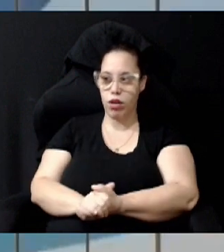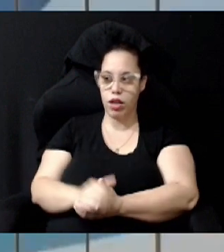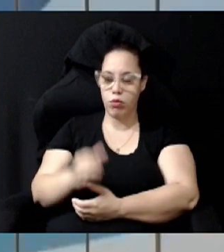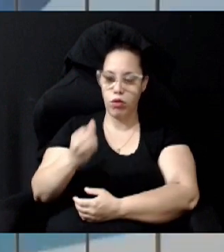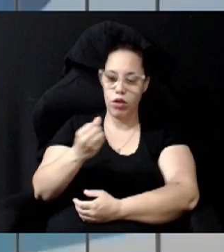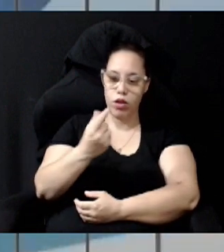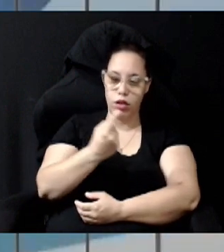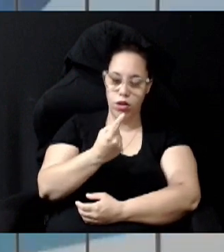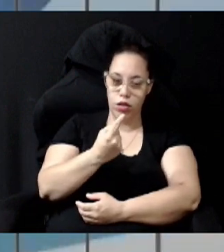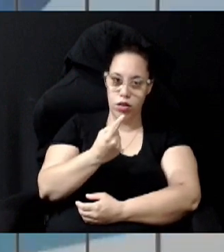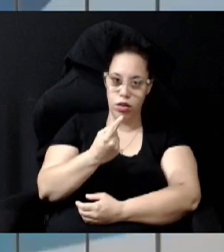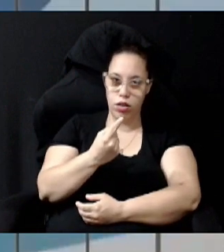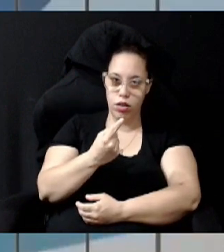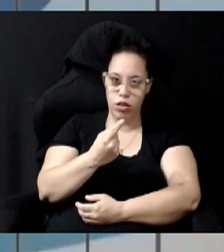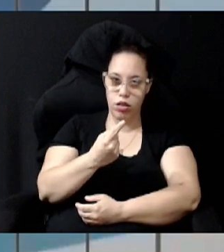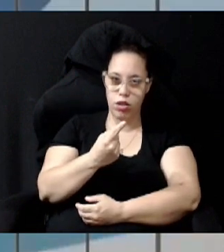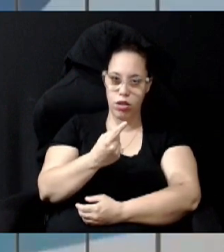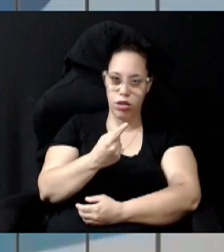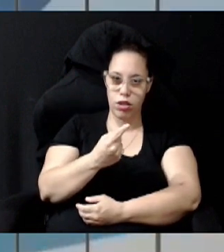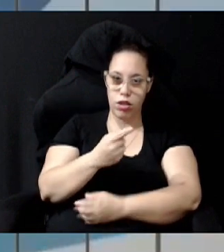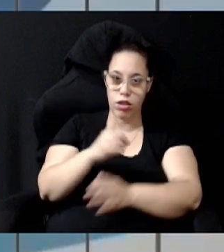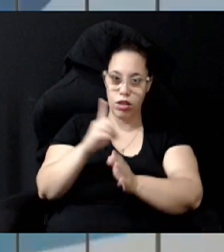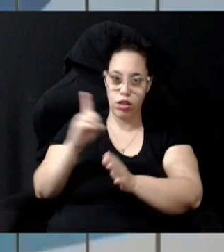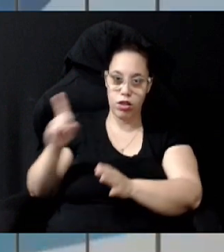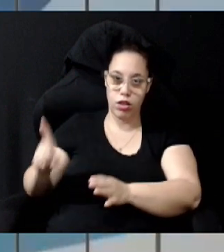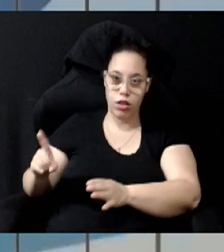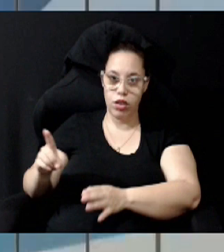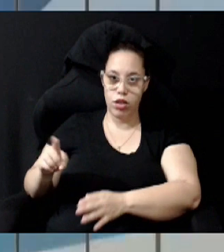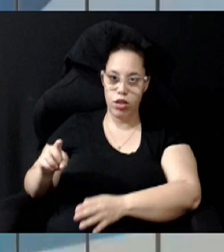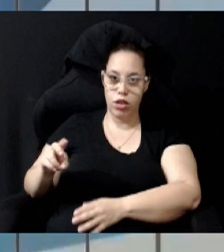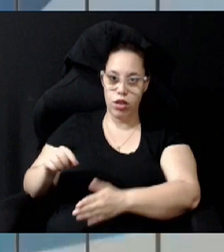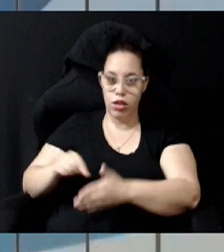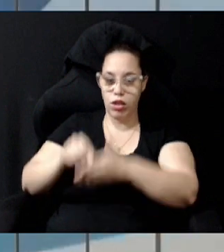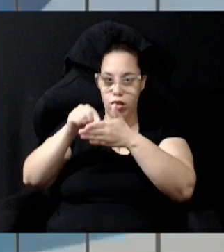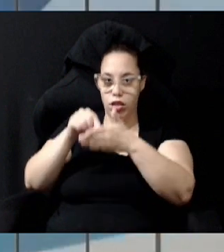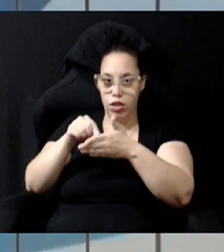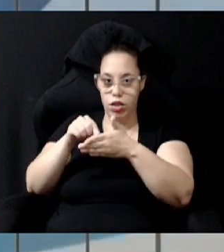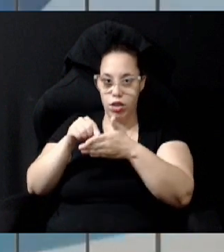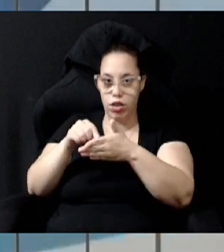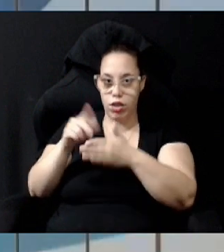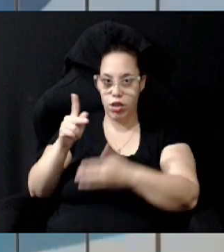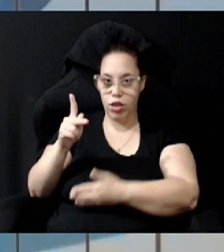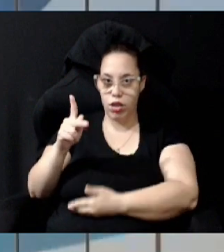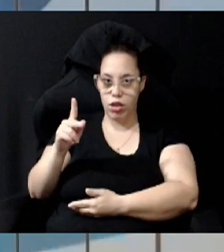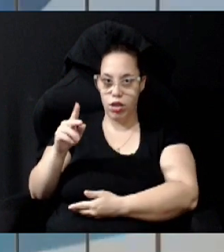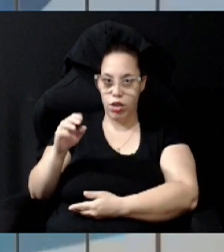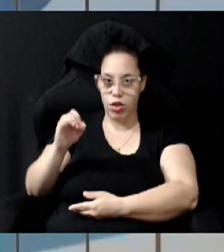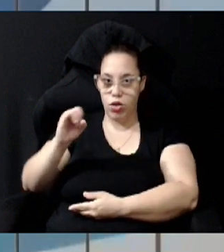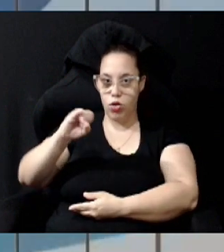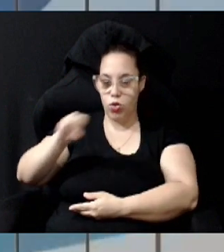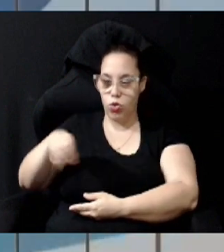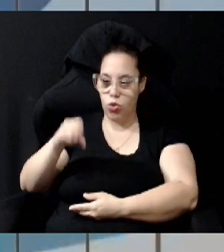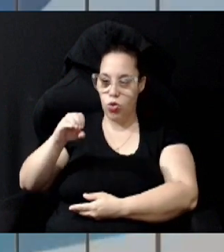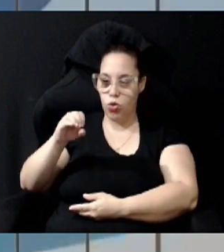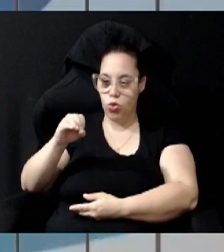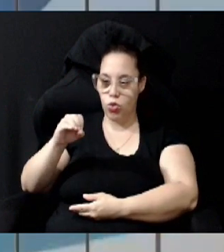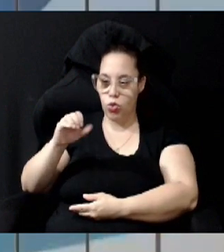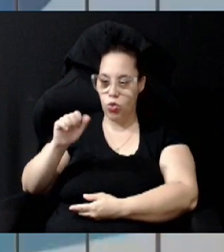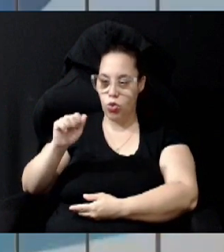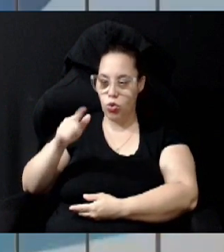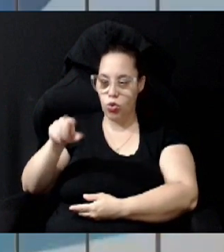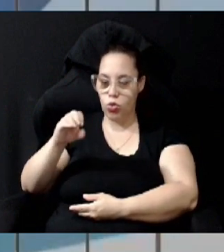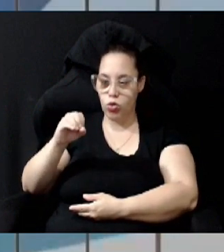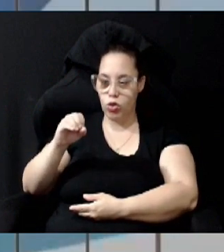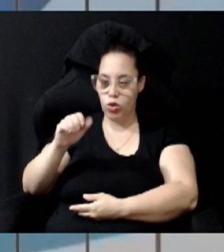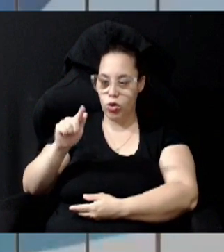partidinho lá de direita, mas o vice ganhou do PTB, que era o João Goulart. Porque as eleições não era uma